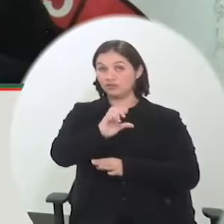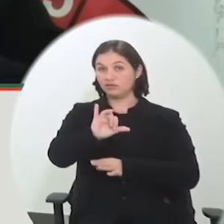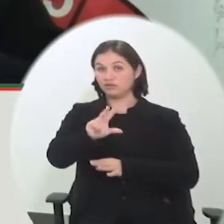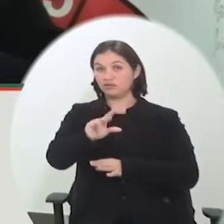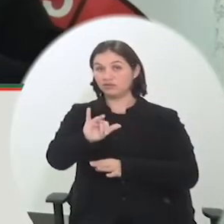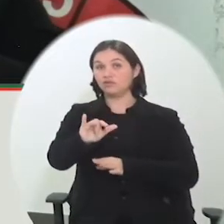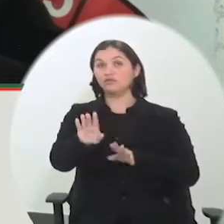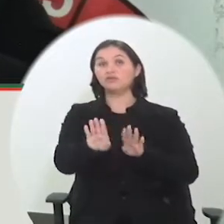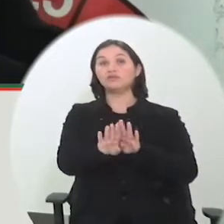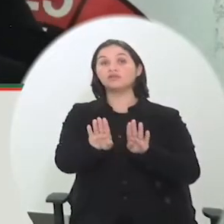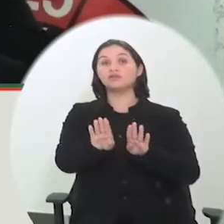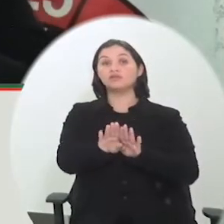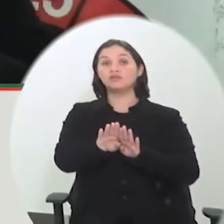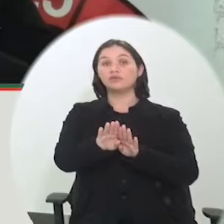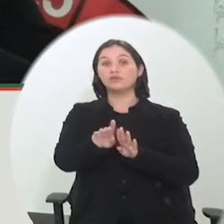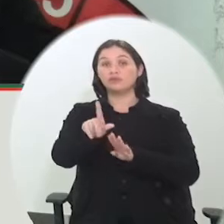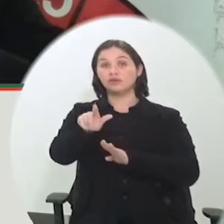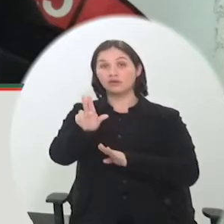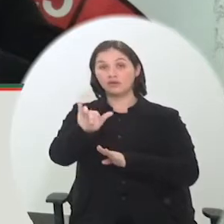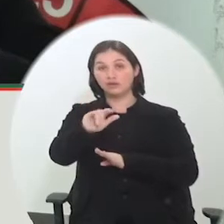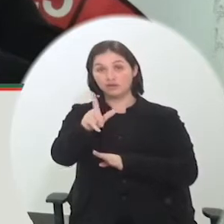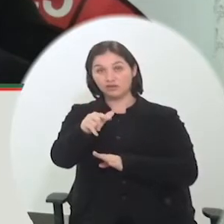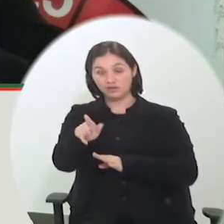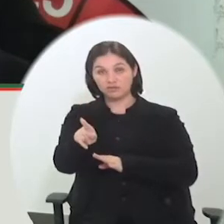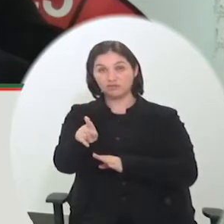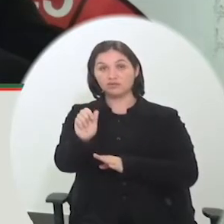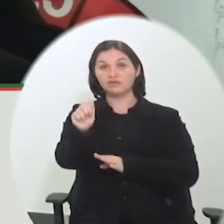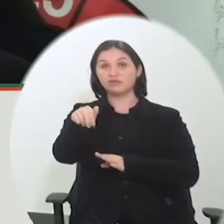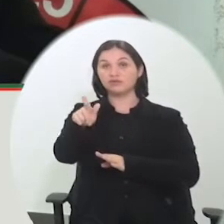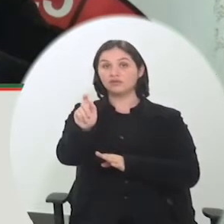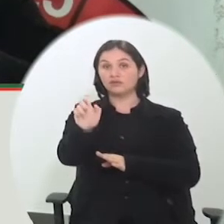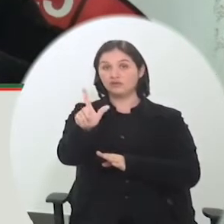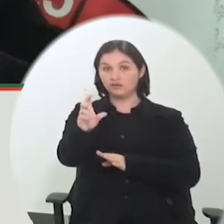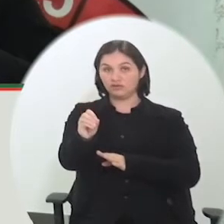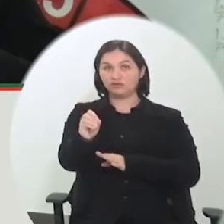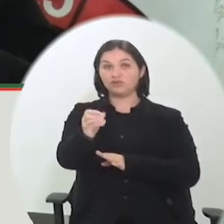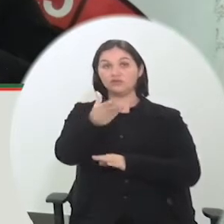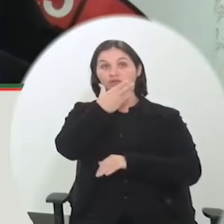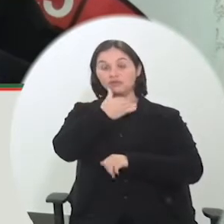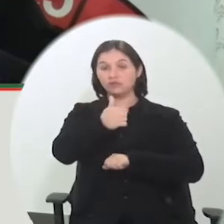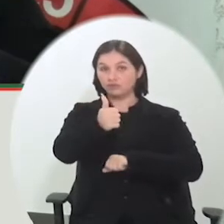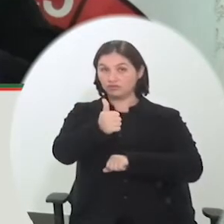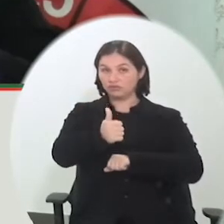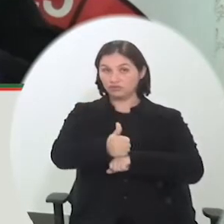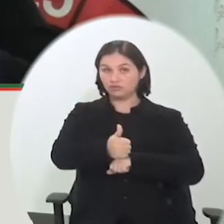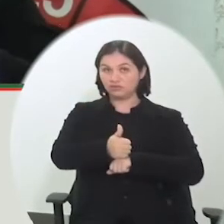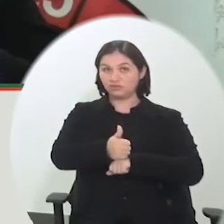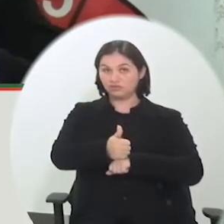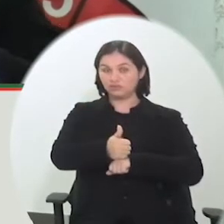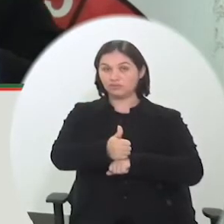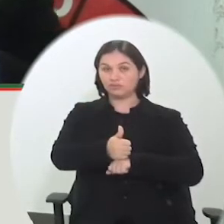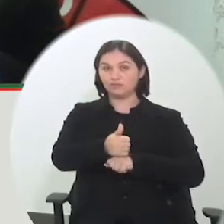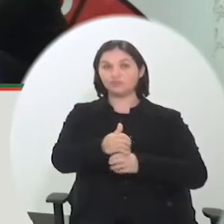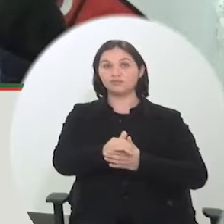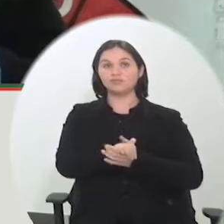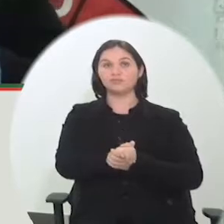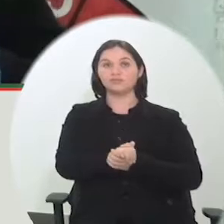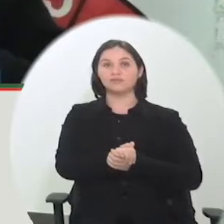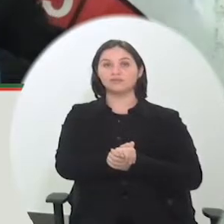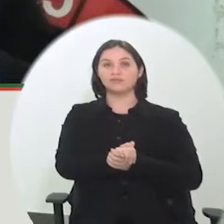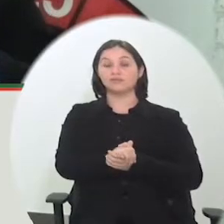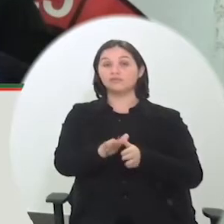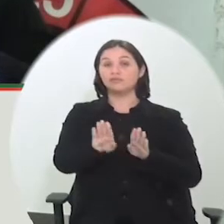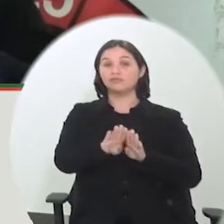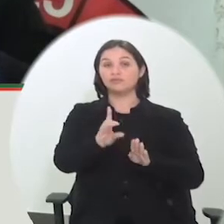Luiz Ângelo de Assis de Lacerda Moreira, diretor da DEPOL, Diretoria da Polícia do Litoral. Nosso delegado regional,